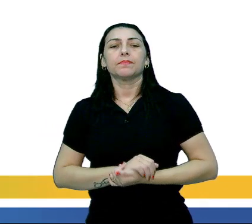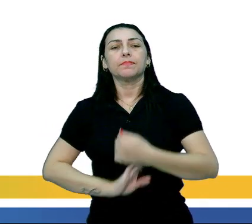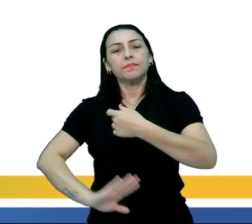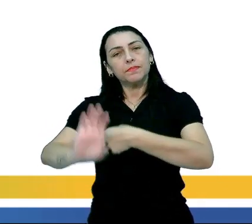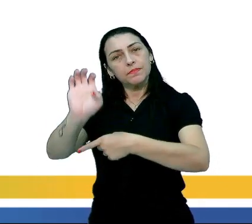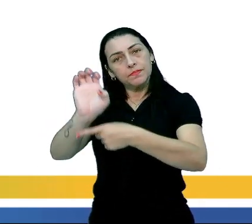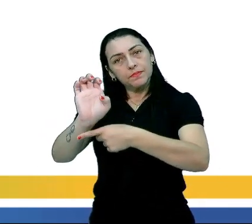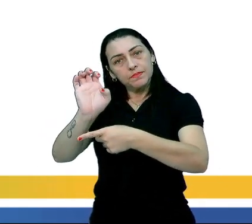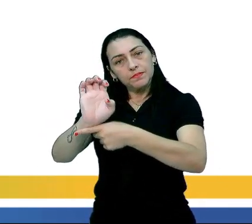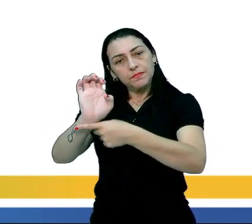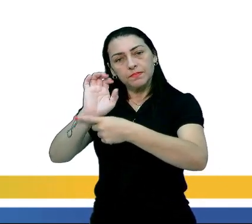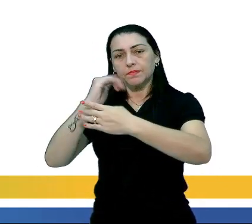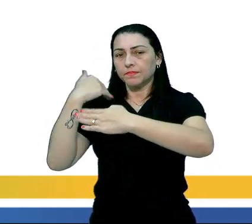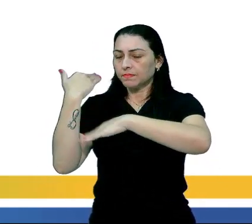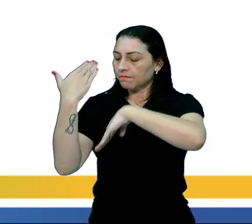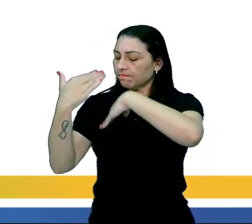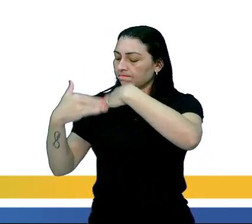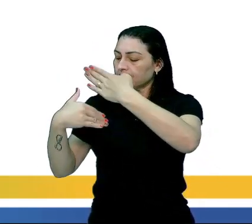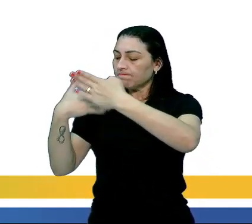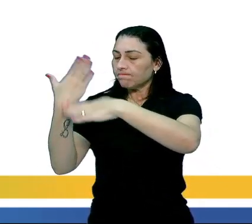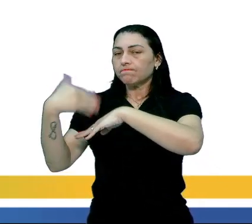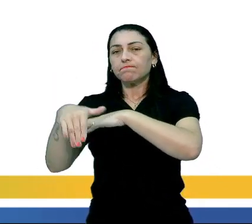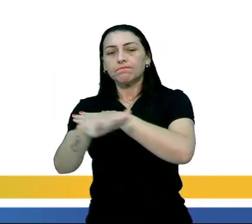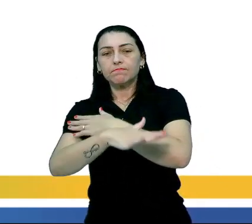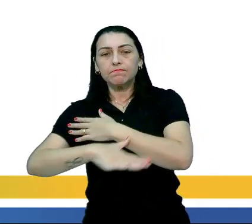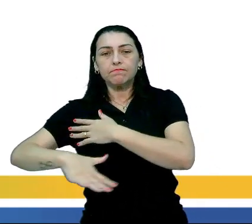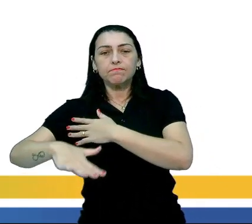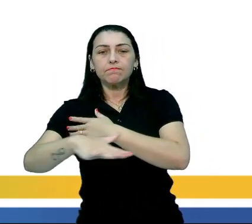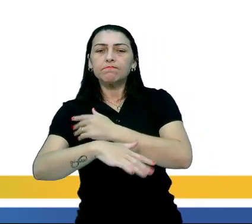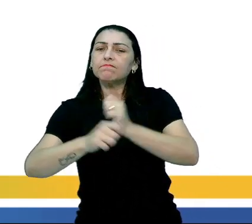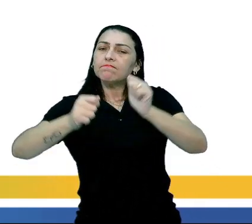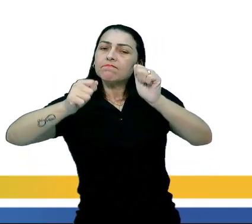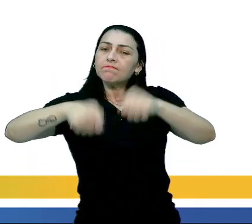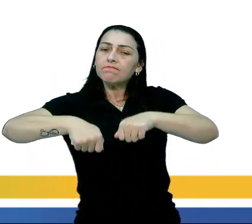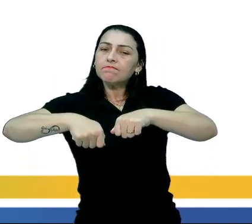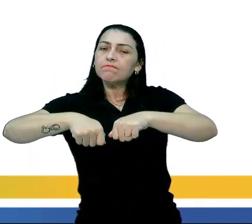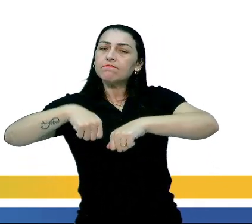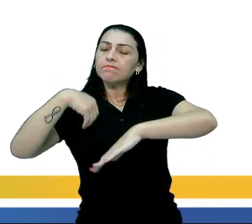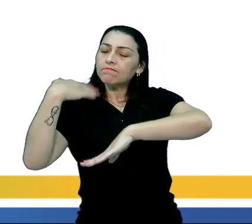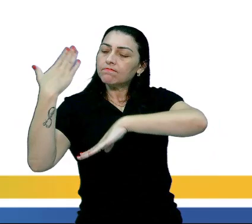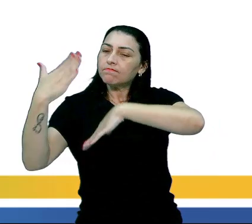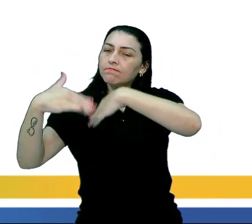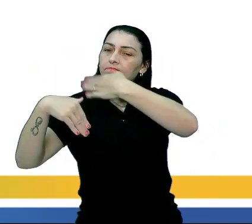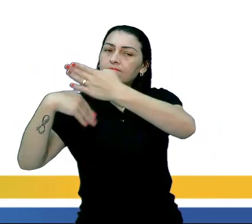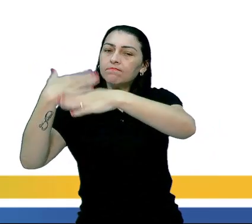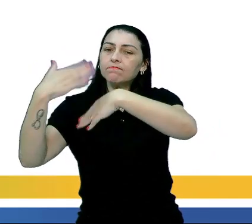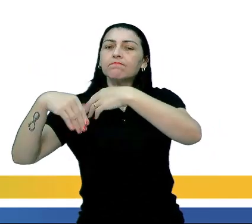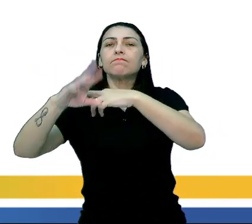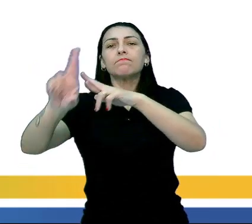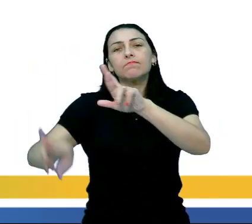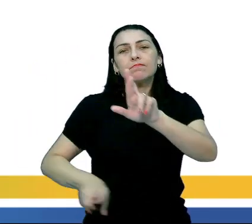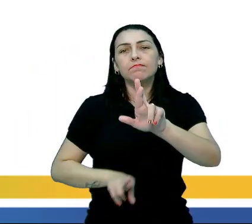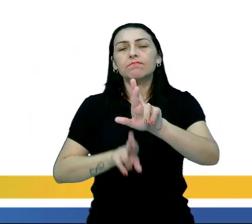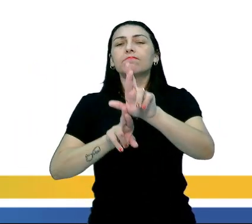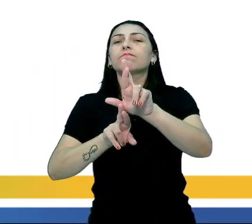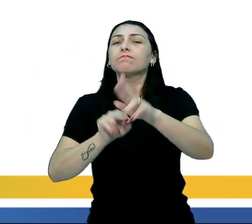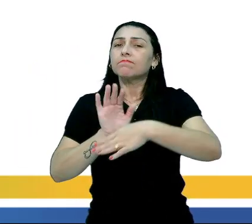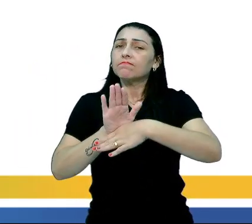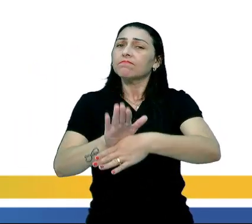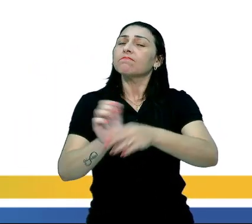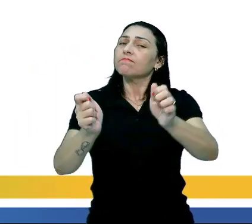está expressa na letra E. Desenvolvimento social é condição para o